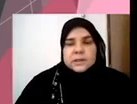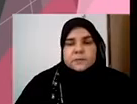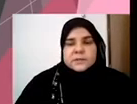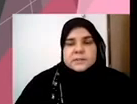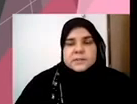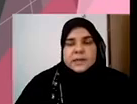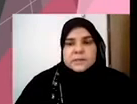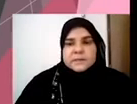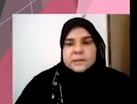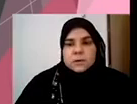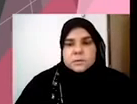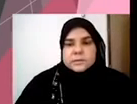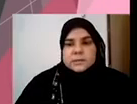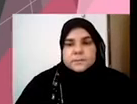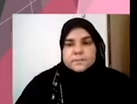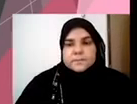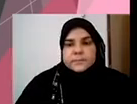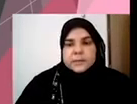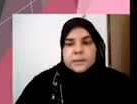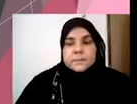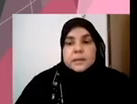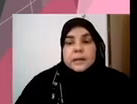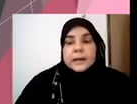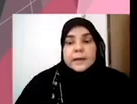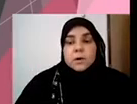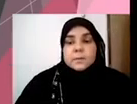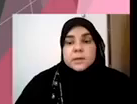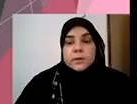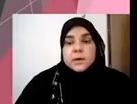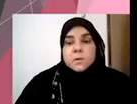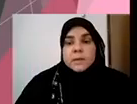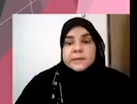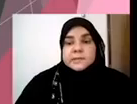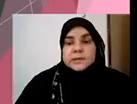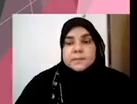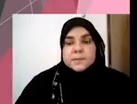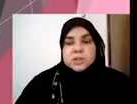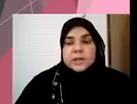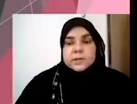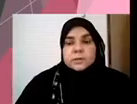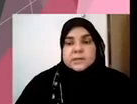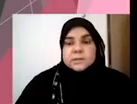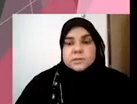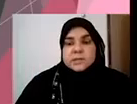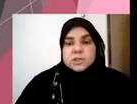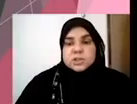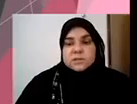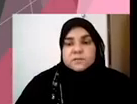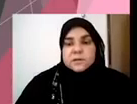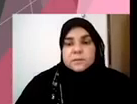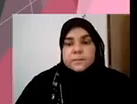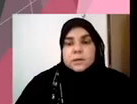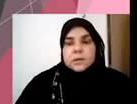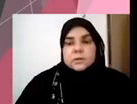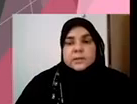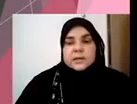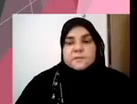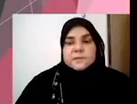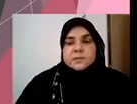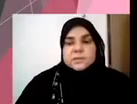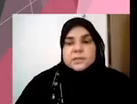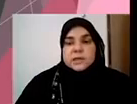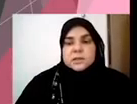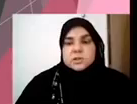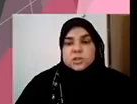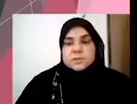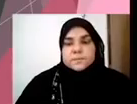tinha dado vezes 10 elevado a 11, né? Aí, como que eu ia arrumar isso aqui para chegar em notação científica? Eu teria que